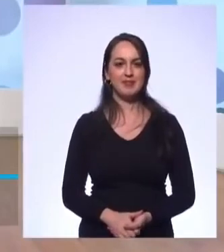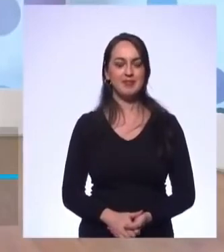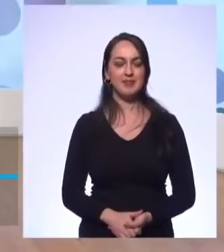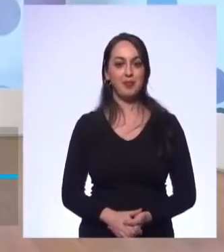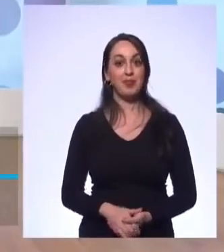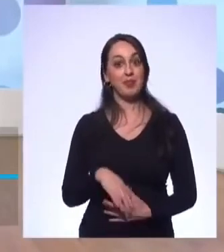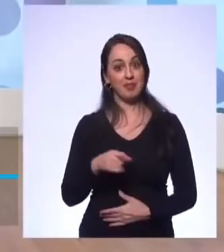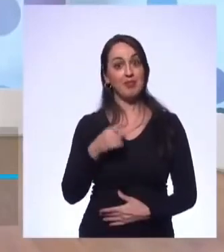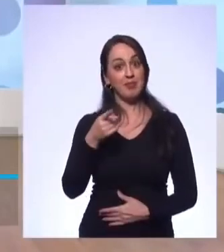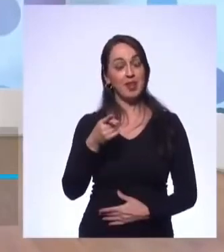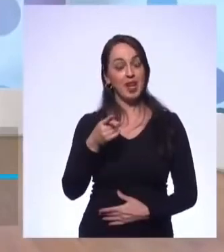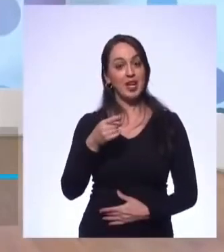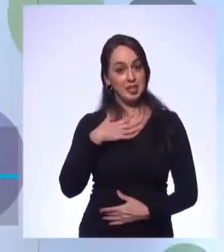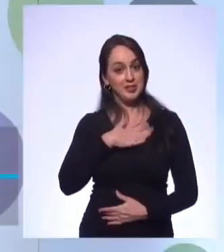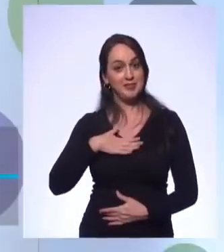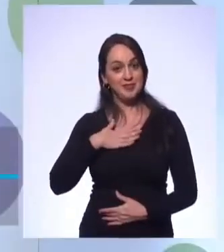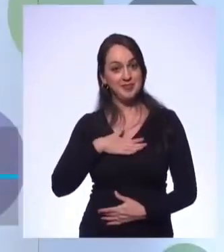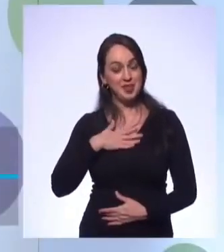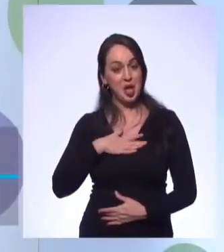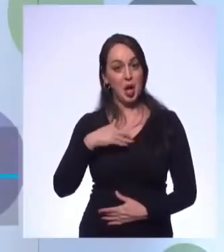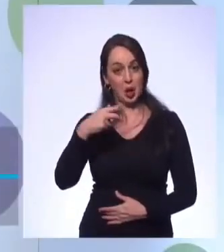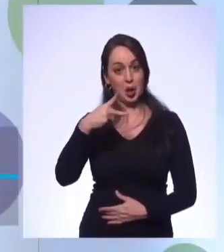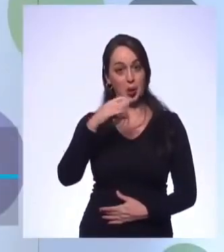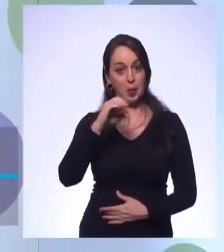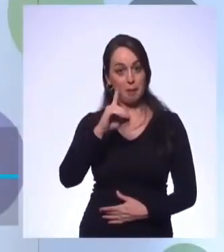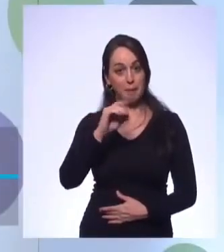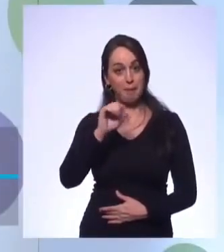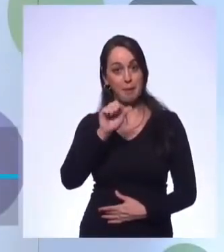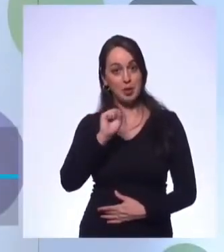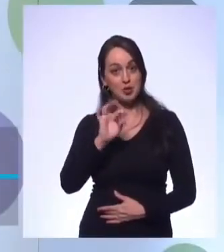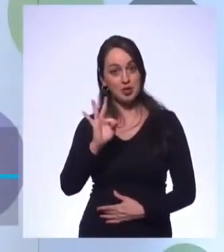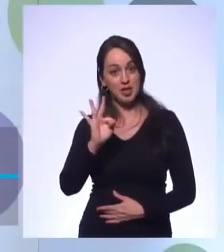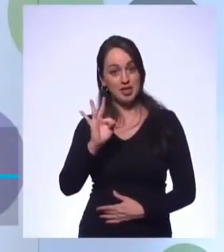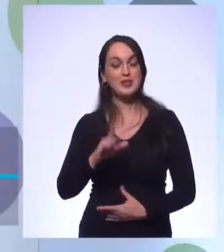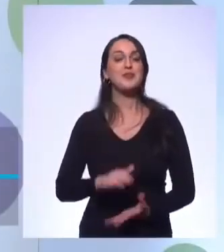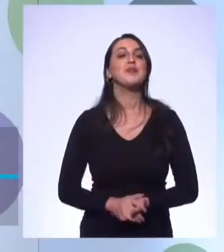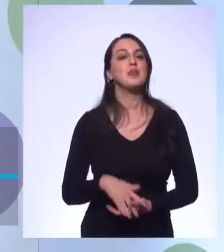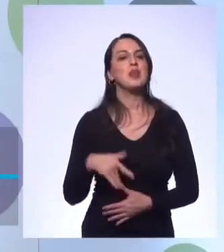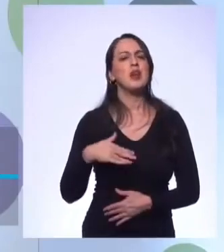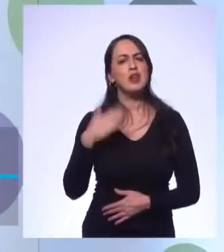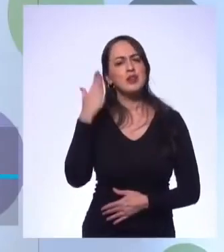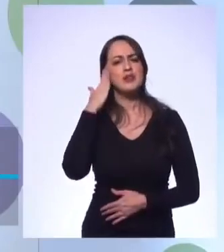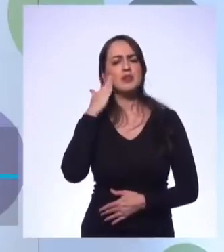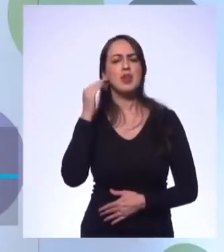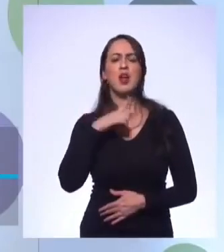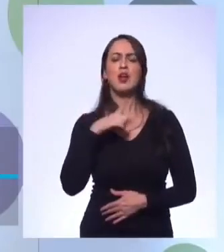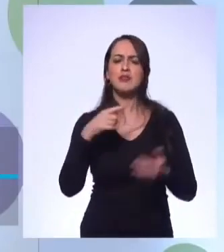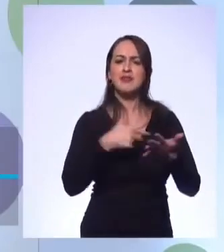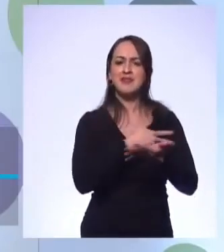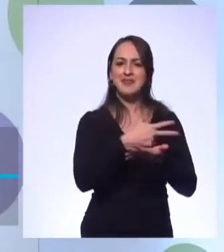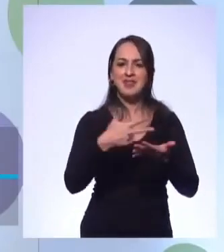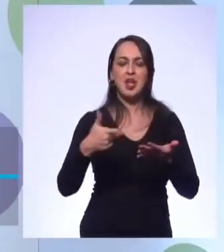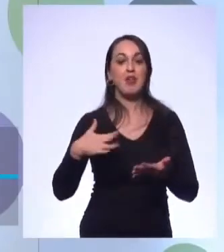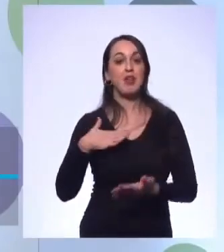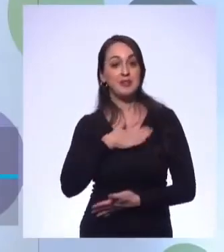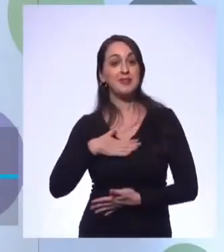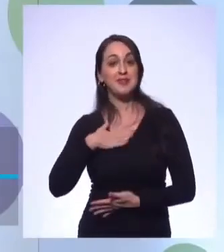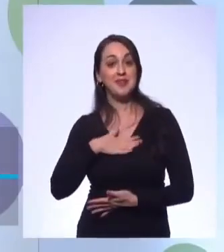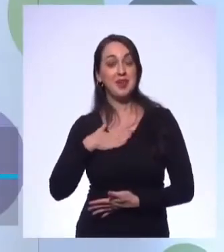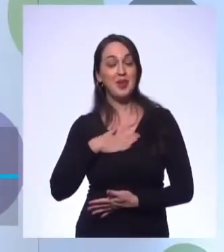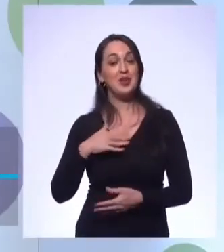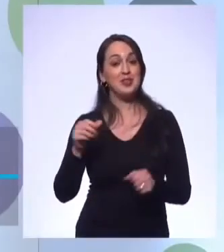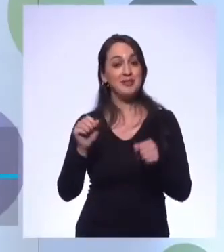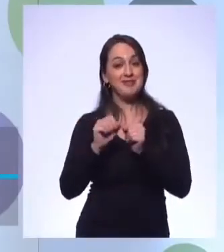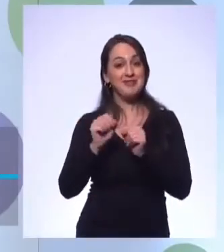E aí, vocês curtiram o podcast? Eu sei que tem vários alunos aqui do 9º ano que curtem, já estão fazendo seus podcasts desde que a gente